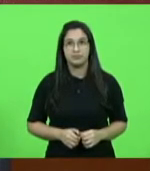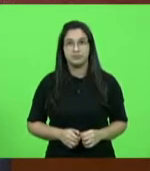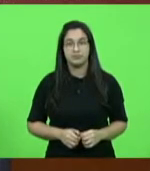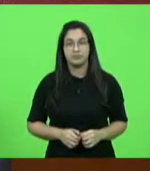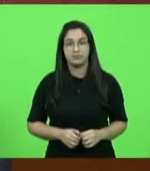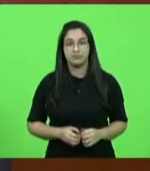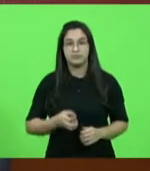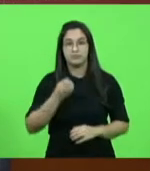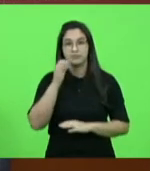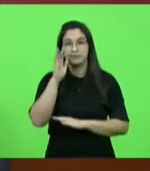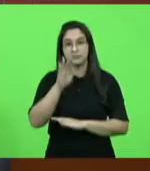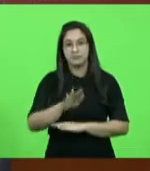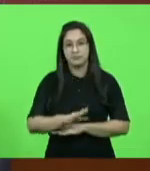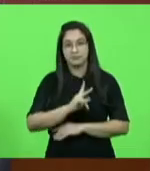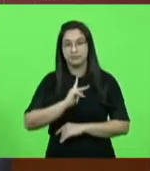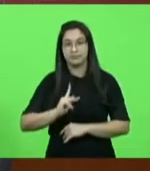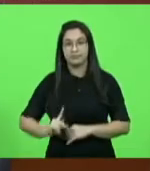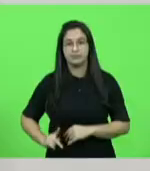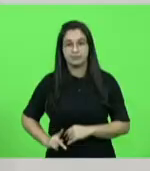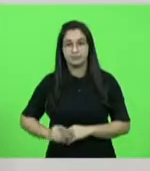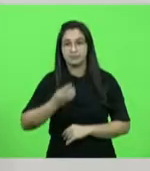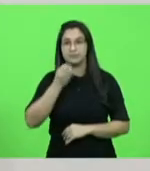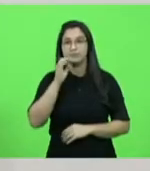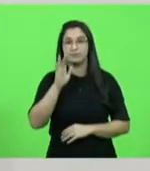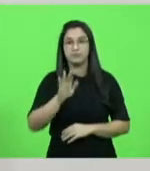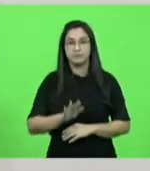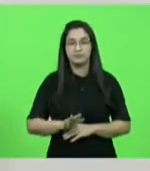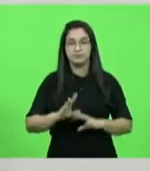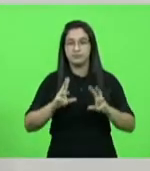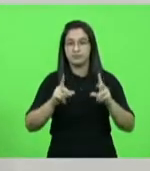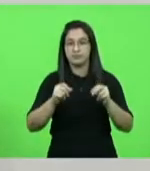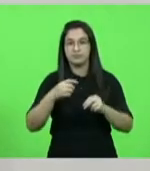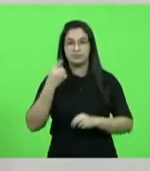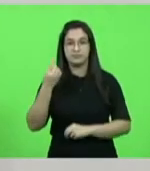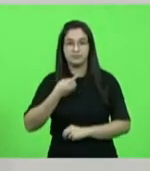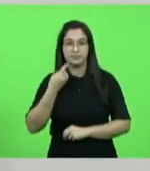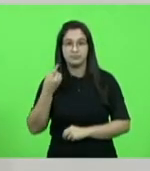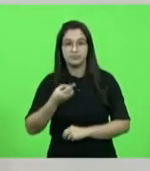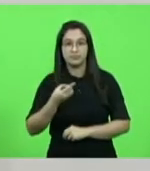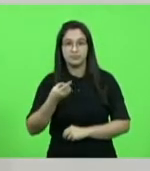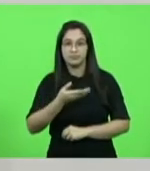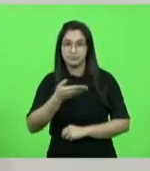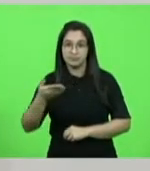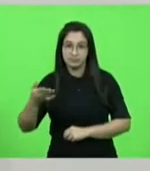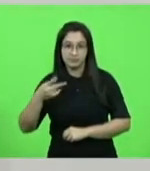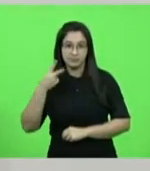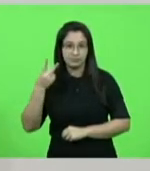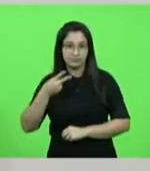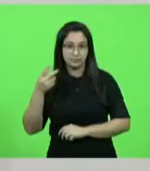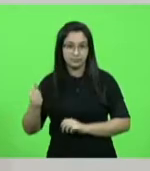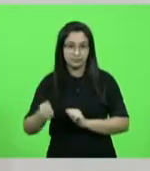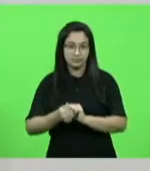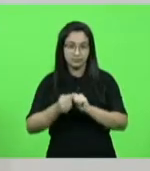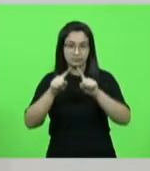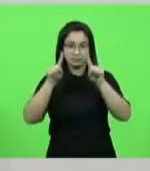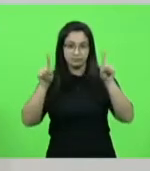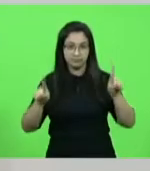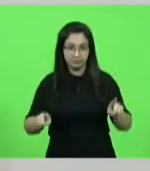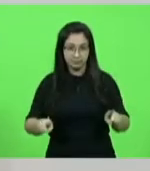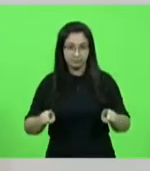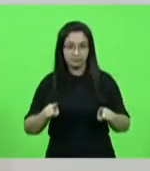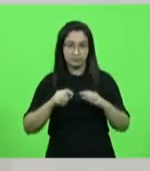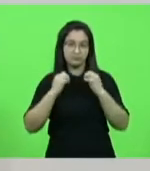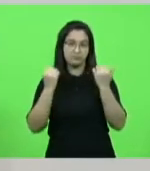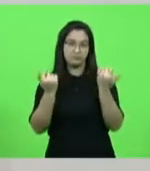Boa tarde, presidente. Muito boa tarde, deputados, meus pares, aos servidores da casa, aqueles que nos